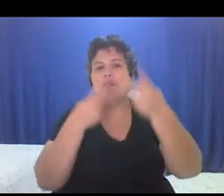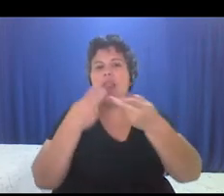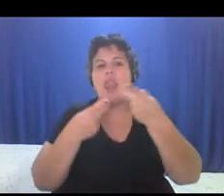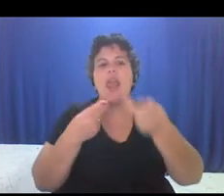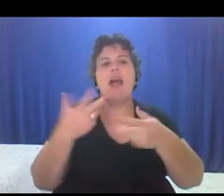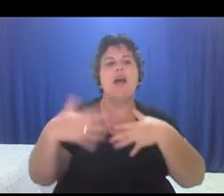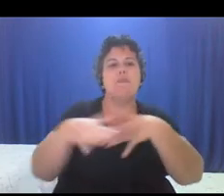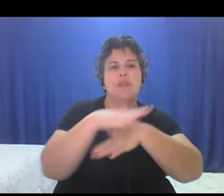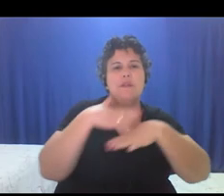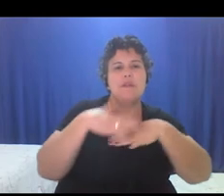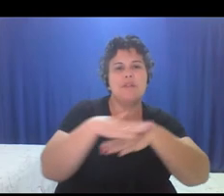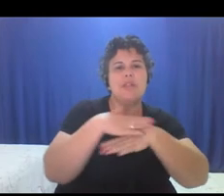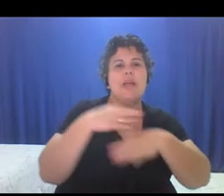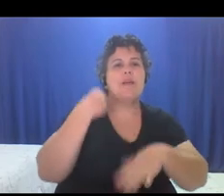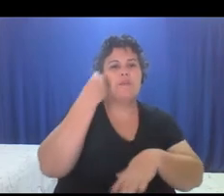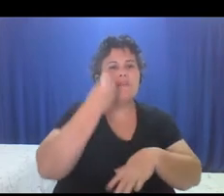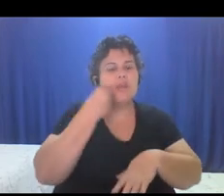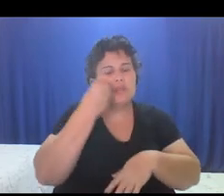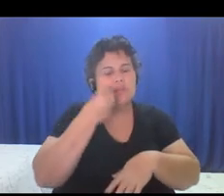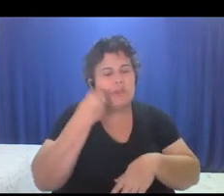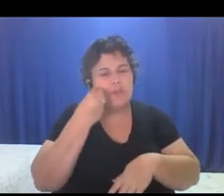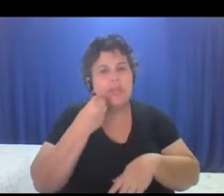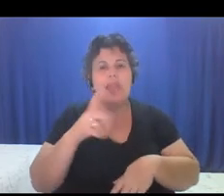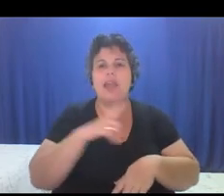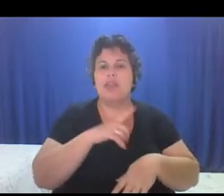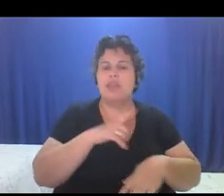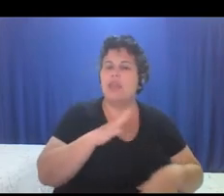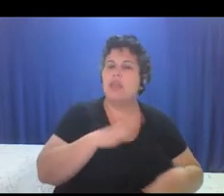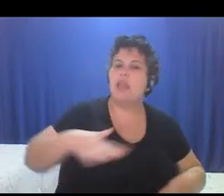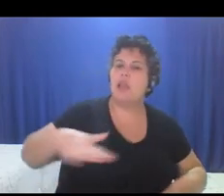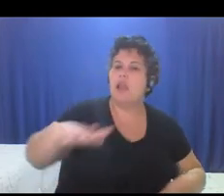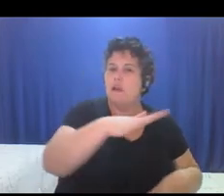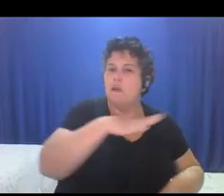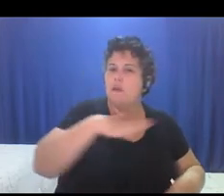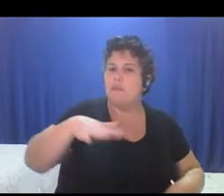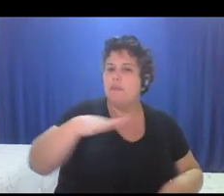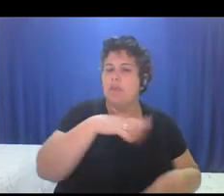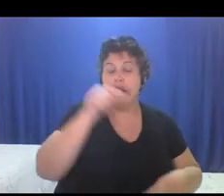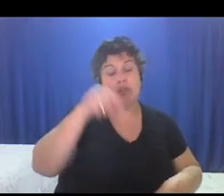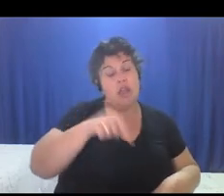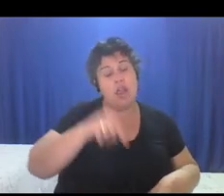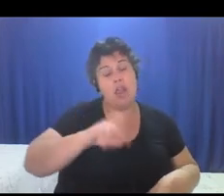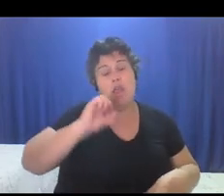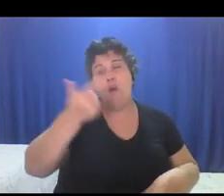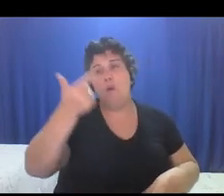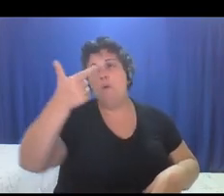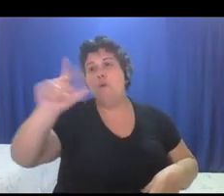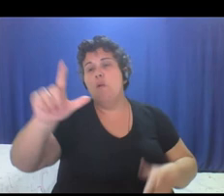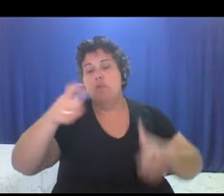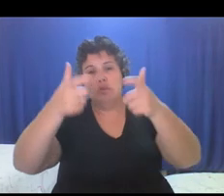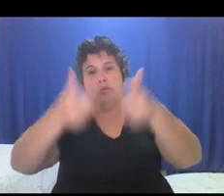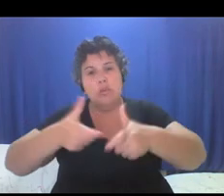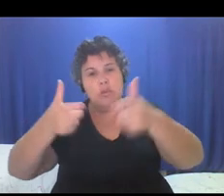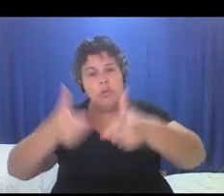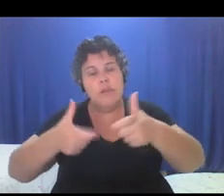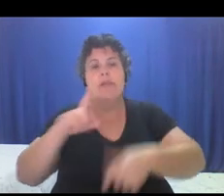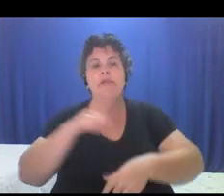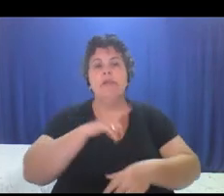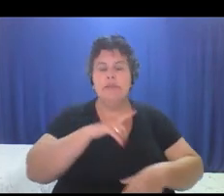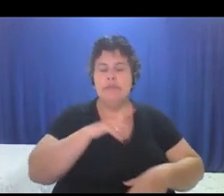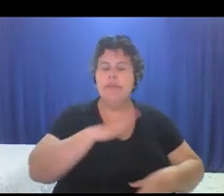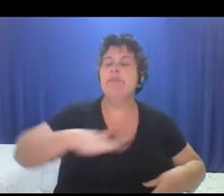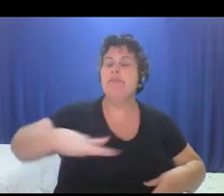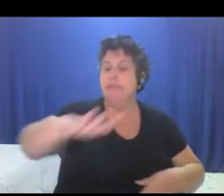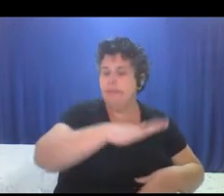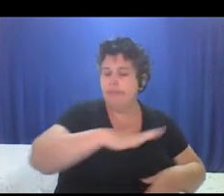né? Que as empresas tenham esse ambiente, seja aqui, seja em qualquer outro lugar, elas tenham esse ambiente para que as pessoas possam tirar essas